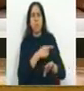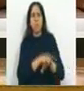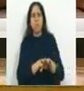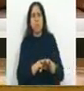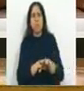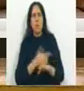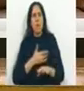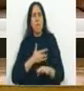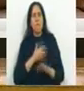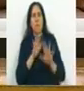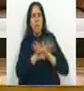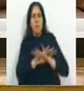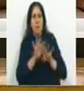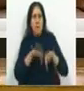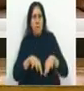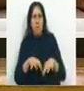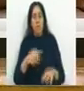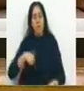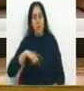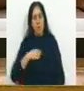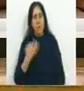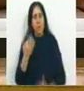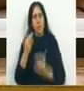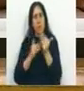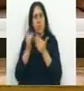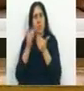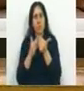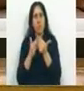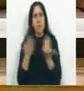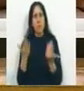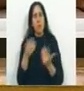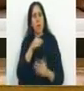que, neste contexto, nós construímos, sejam os